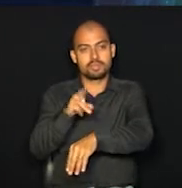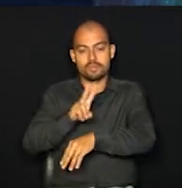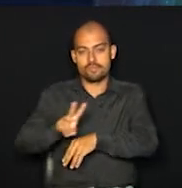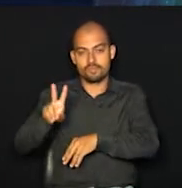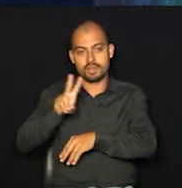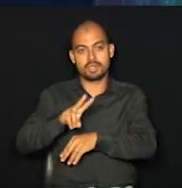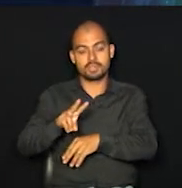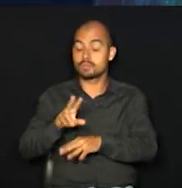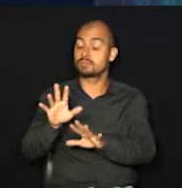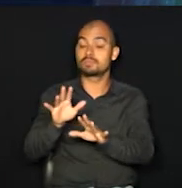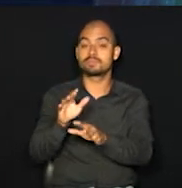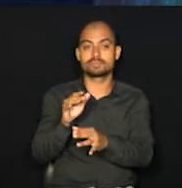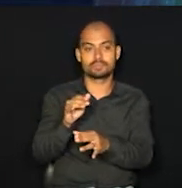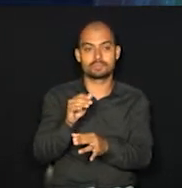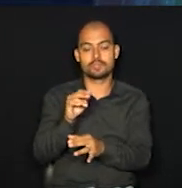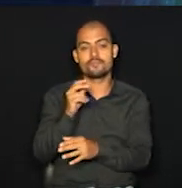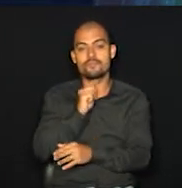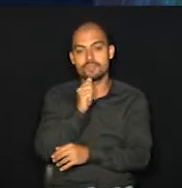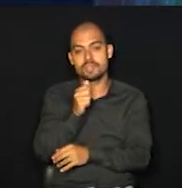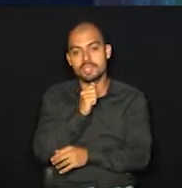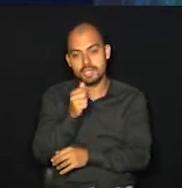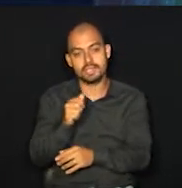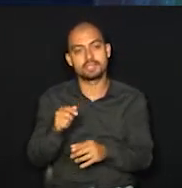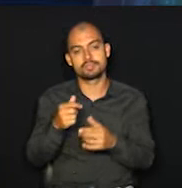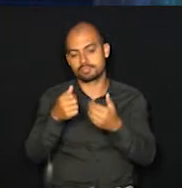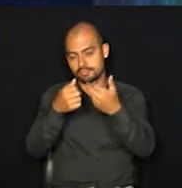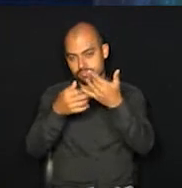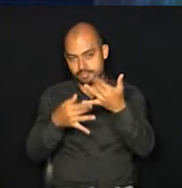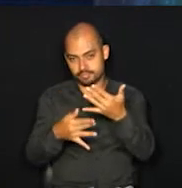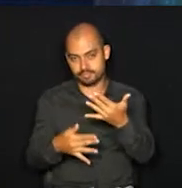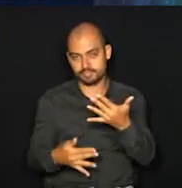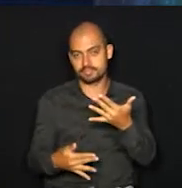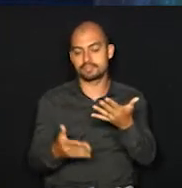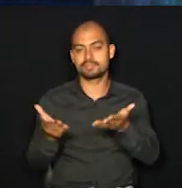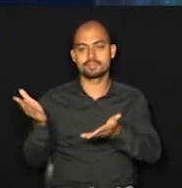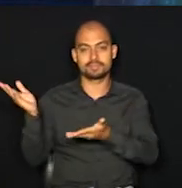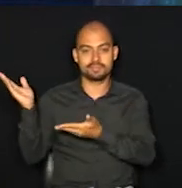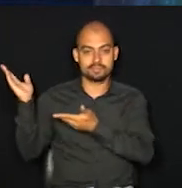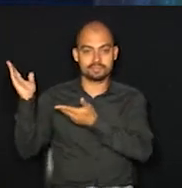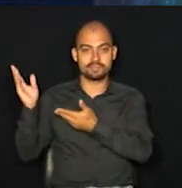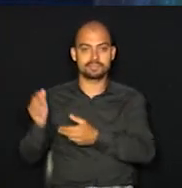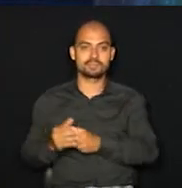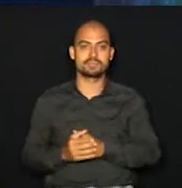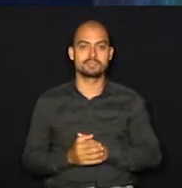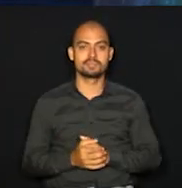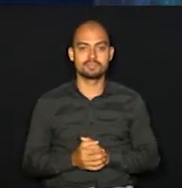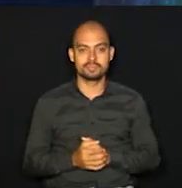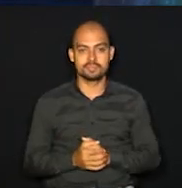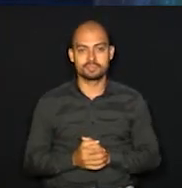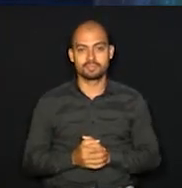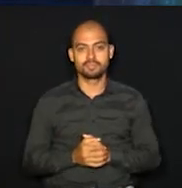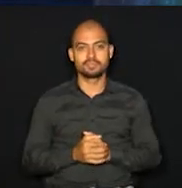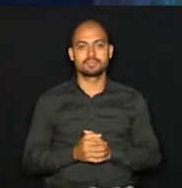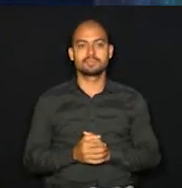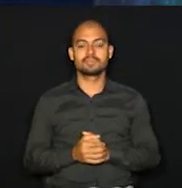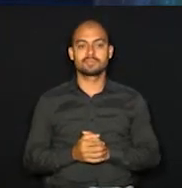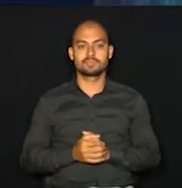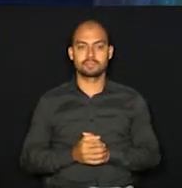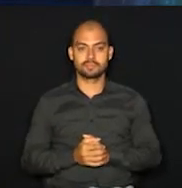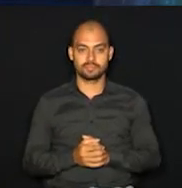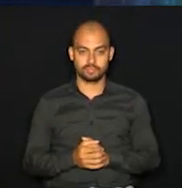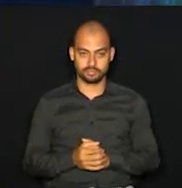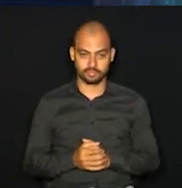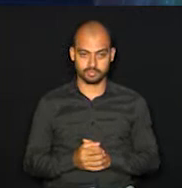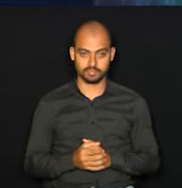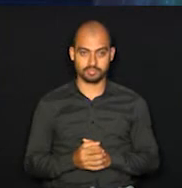Valinhos, Montemor, Vinhedo, Itatiba, Jaguariúna, Arthur Nogueira, Engenheiro Coelho, Santo Antônio de Posse